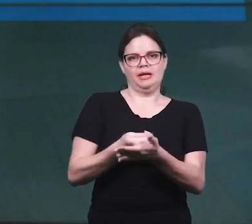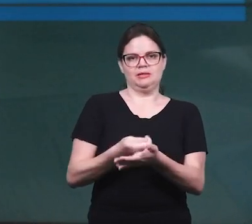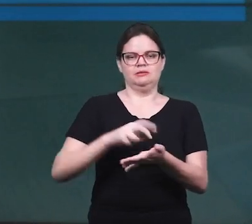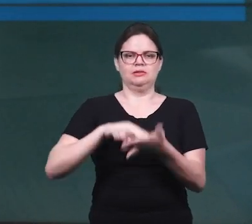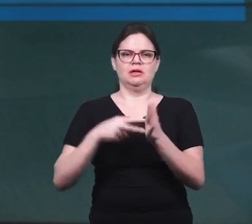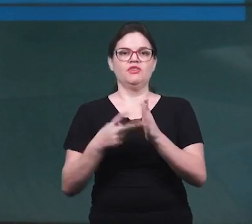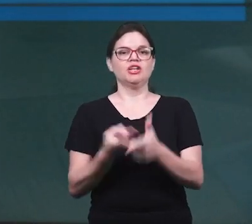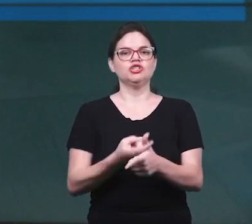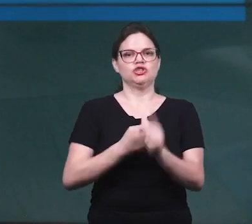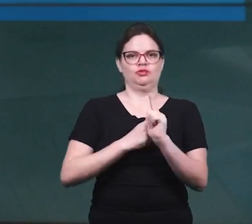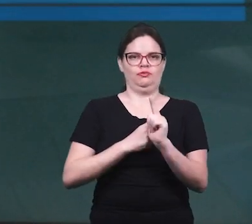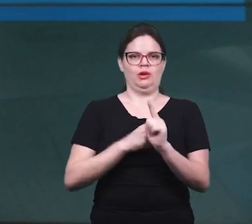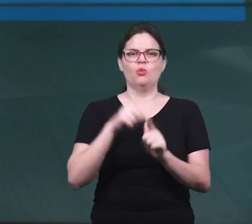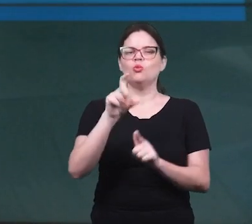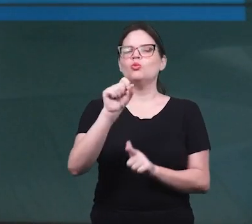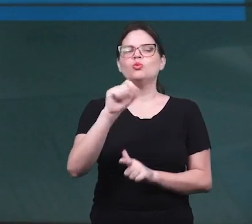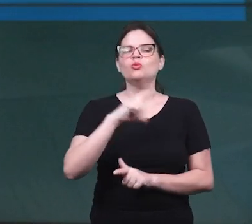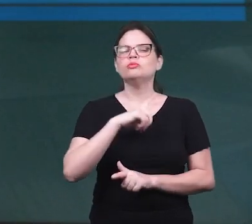dívidas que você tem.